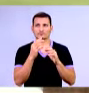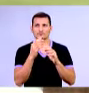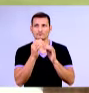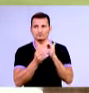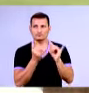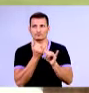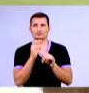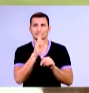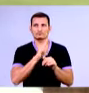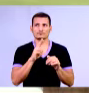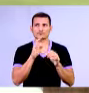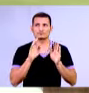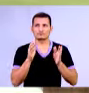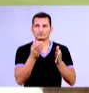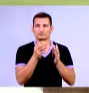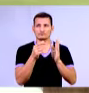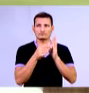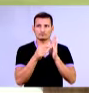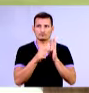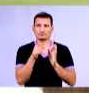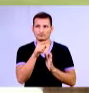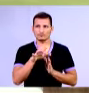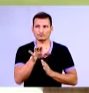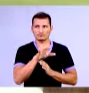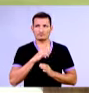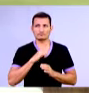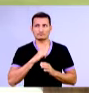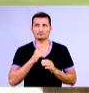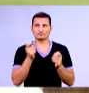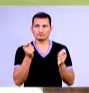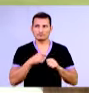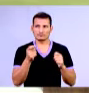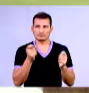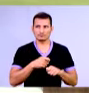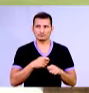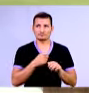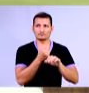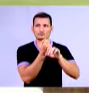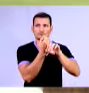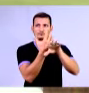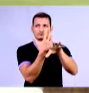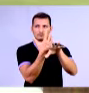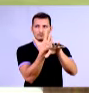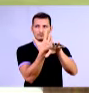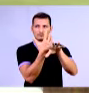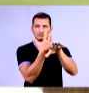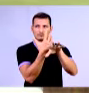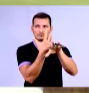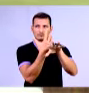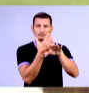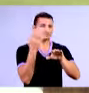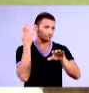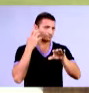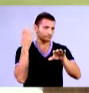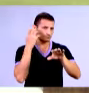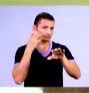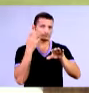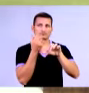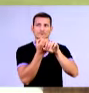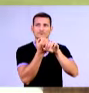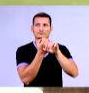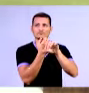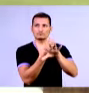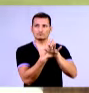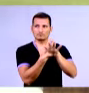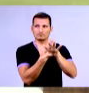né? Nesse ambiente, a gente tem a possibilidade de transmissão ao vivo do vídeo, com som e imagem, tem a possibilidade